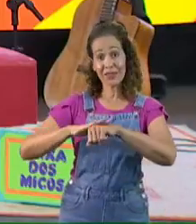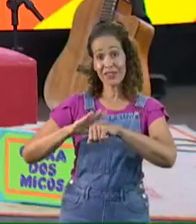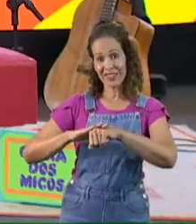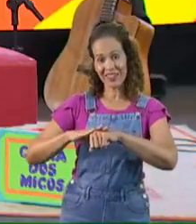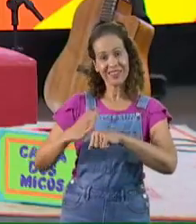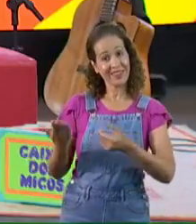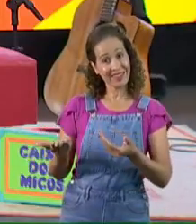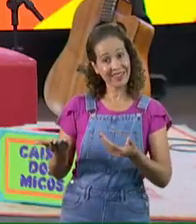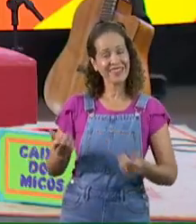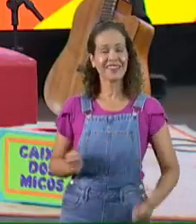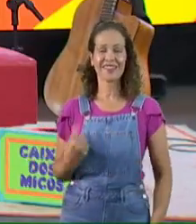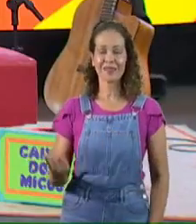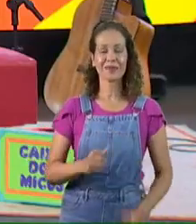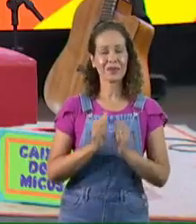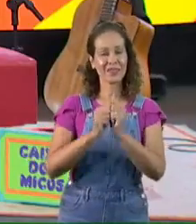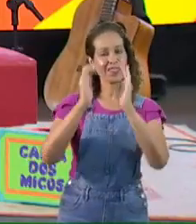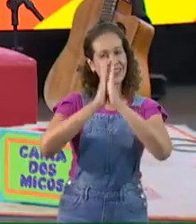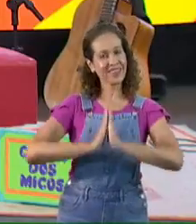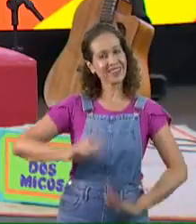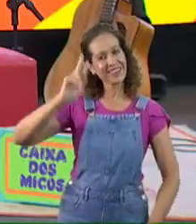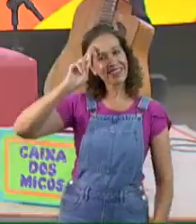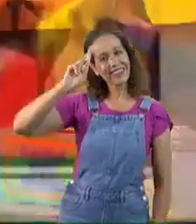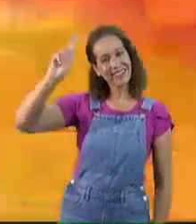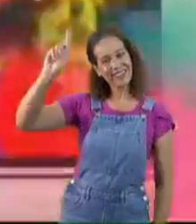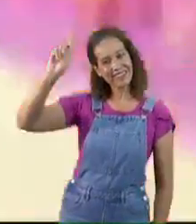nós. Vamos juntos adorar o Senhor.